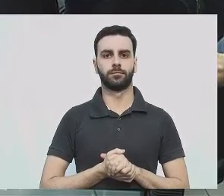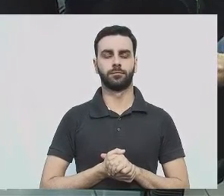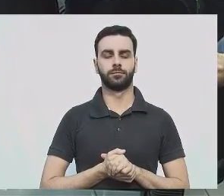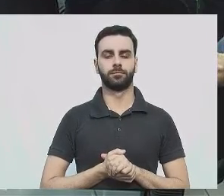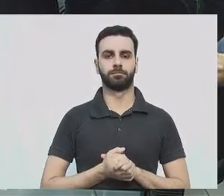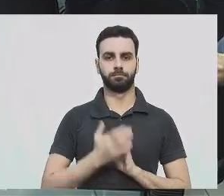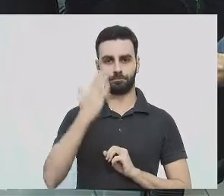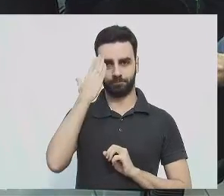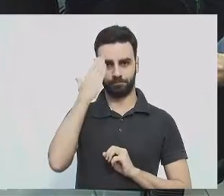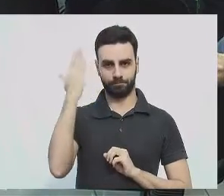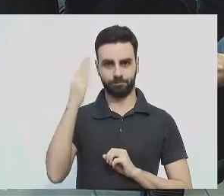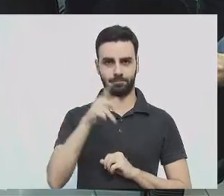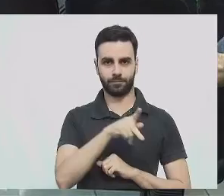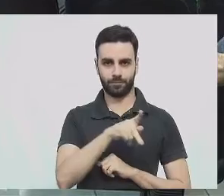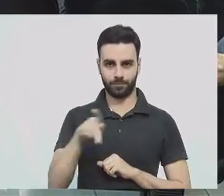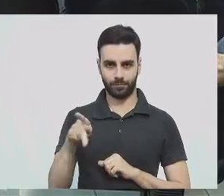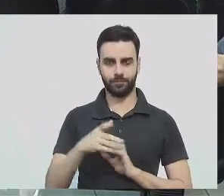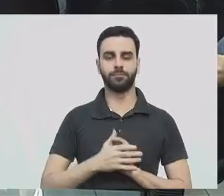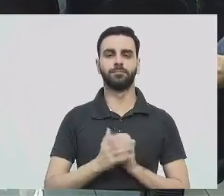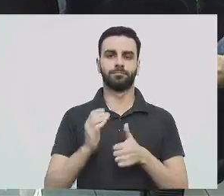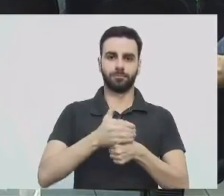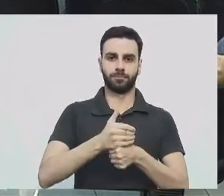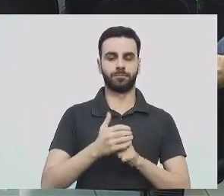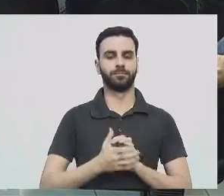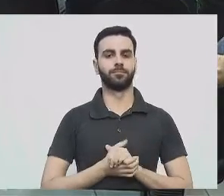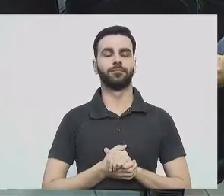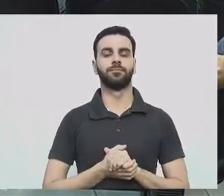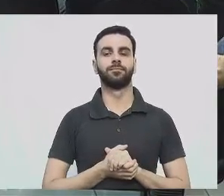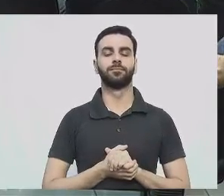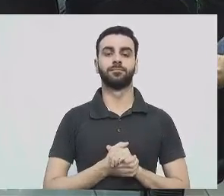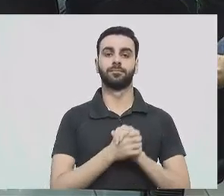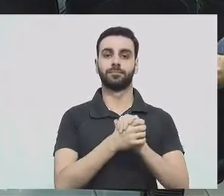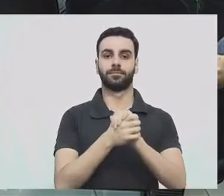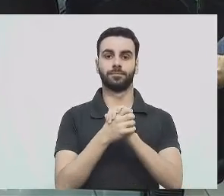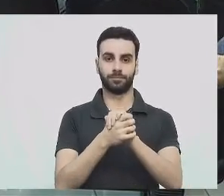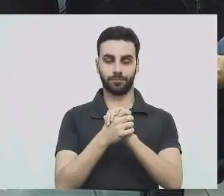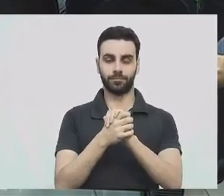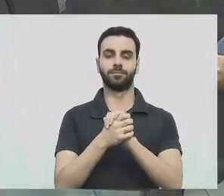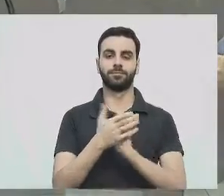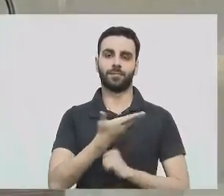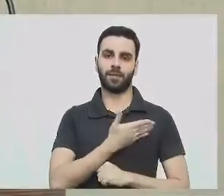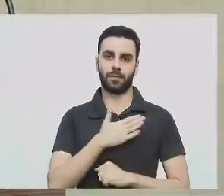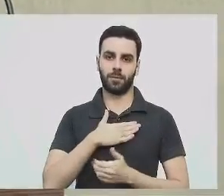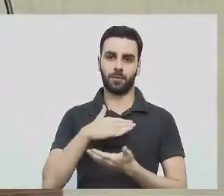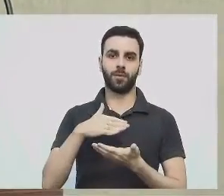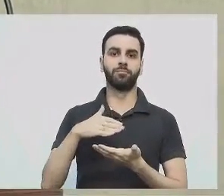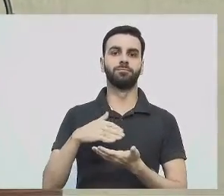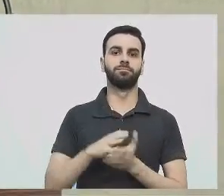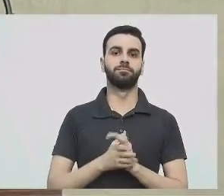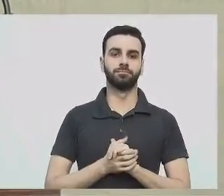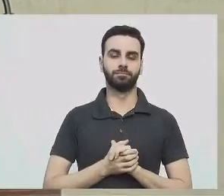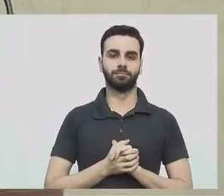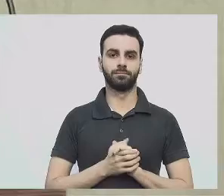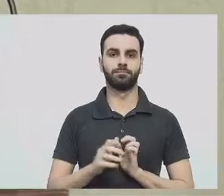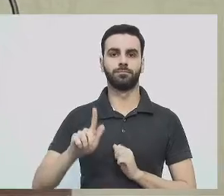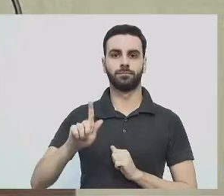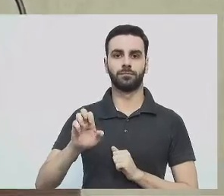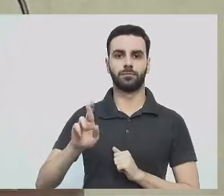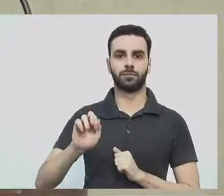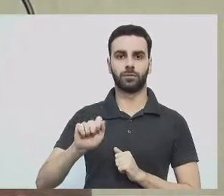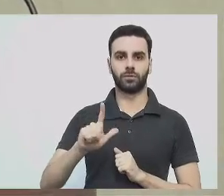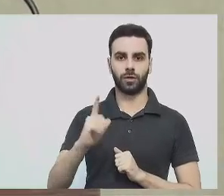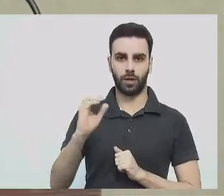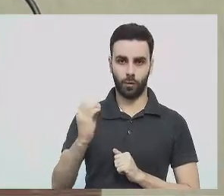Muito obrigado, senhor presidente, Sávio José. Cumprimento meu amigo Geraldo Violeira.